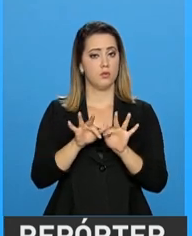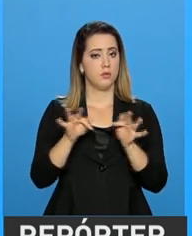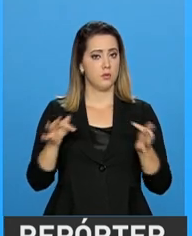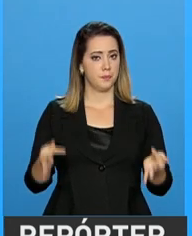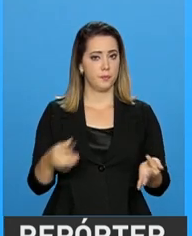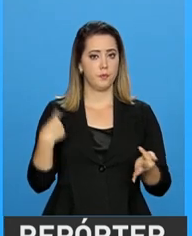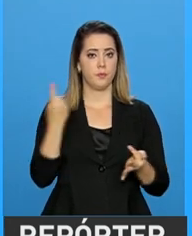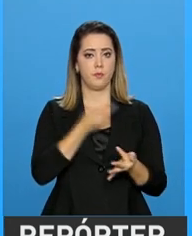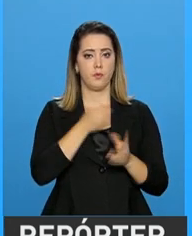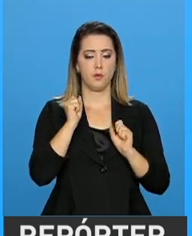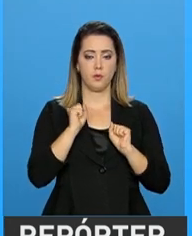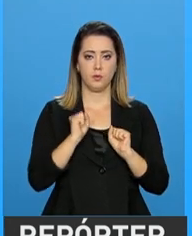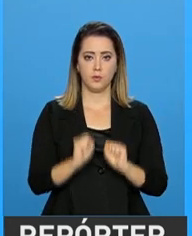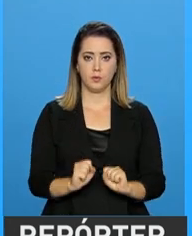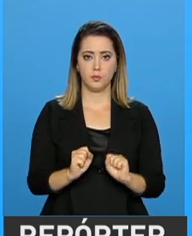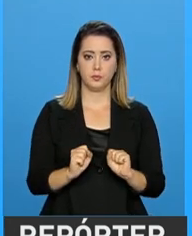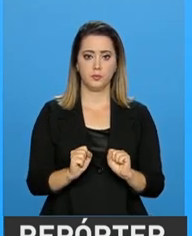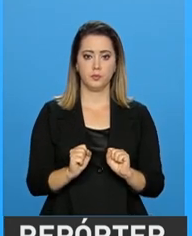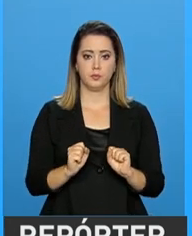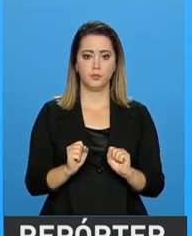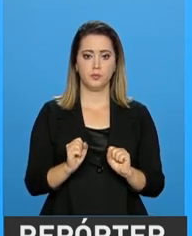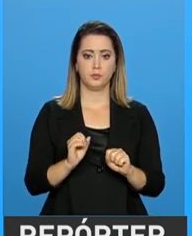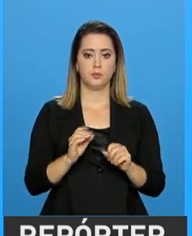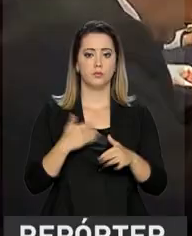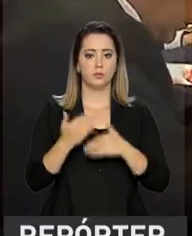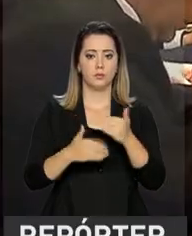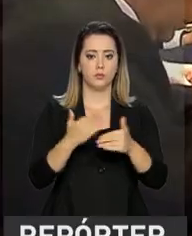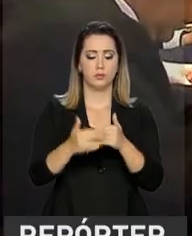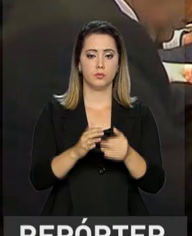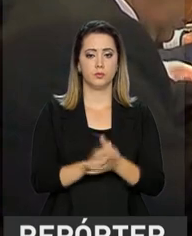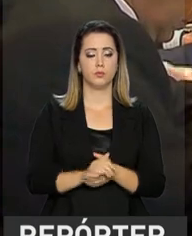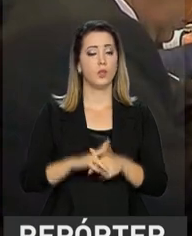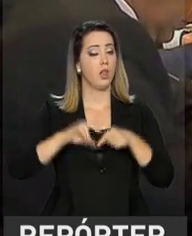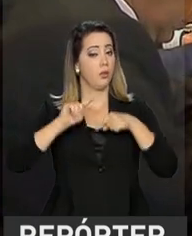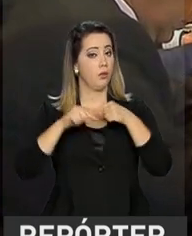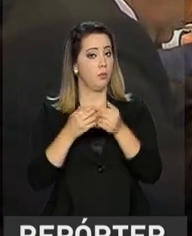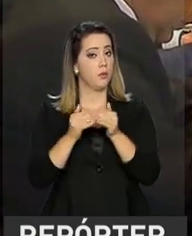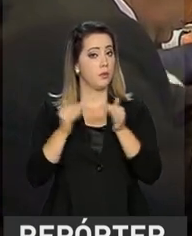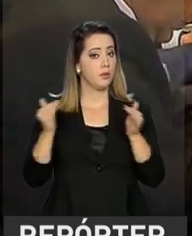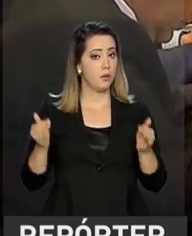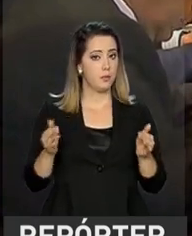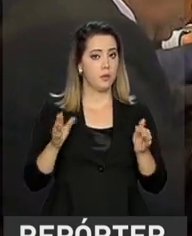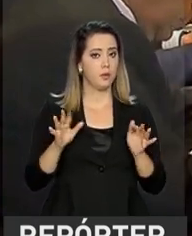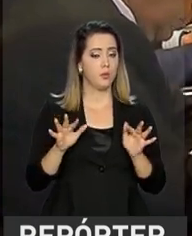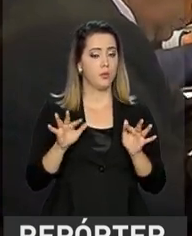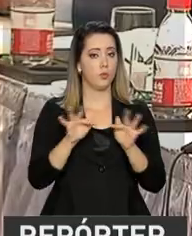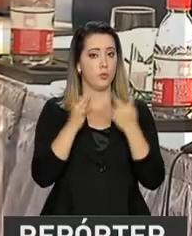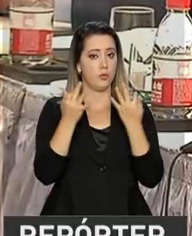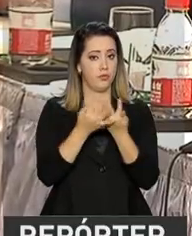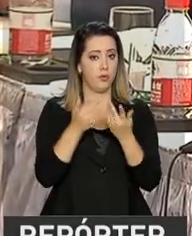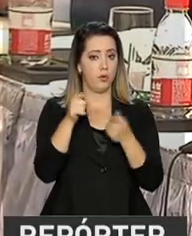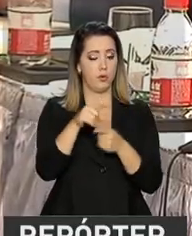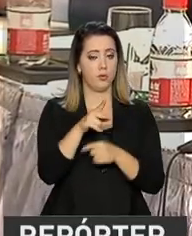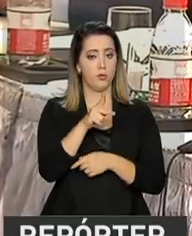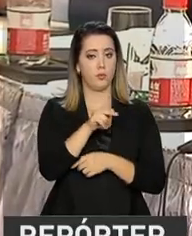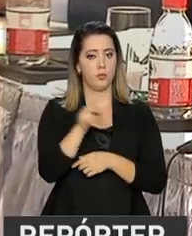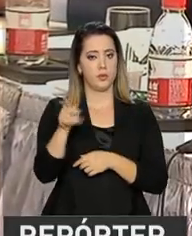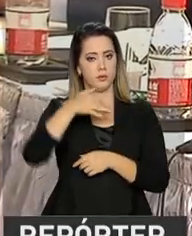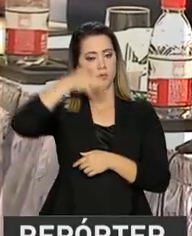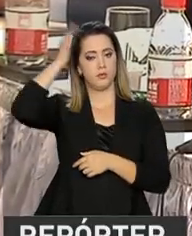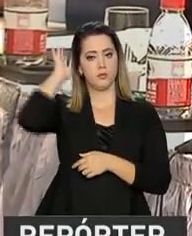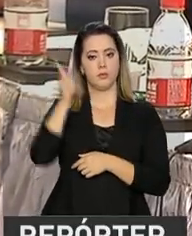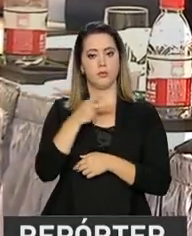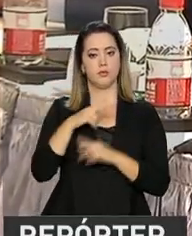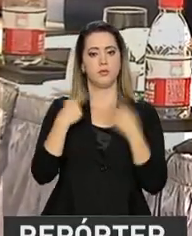nosso potencial por um tiro e depois da abertura do fórum o presidente michel temer se reuniu com